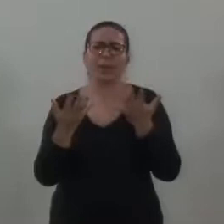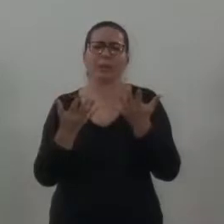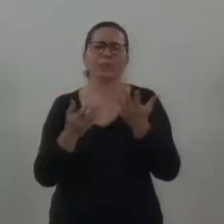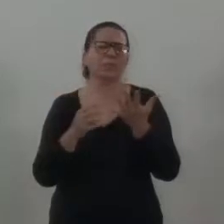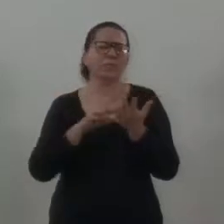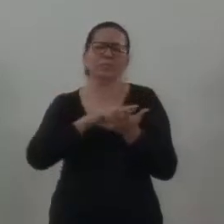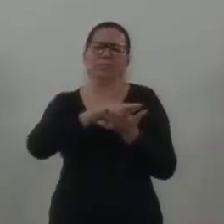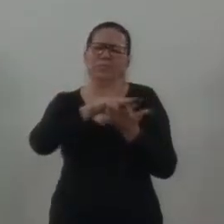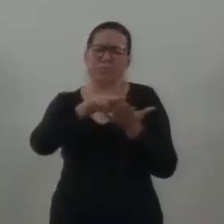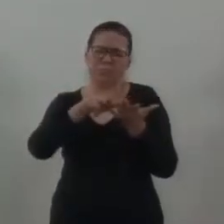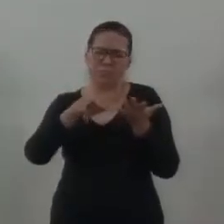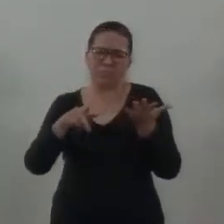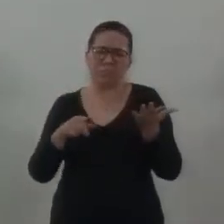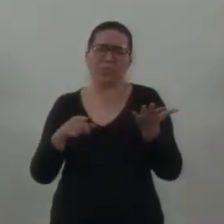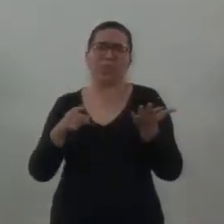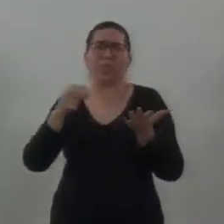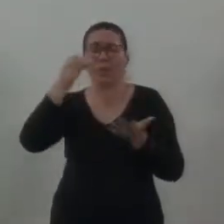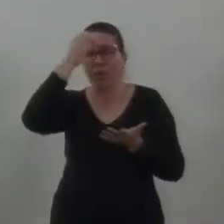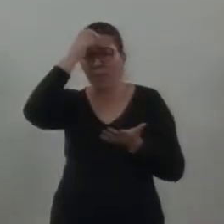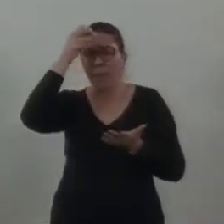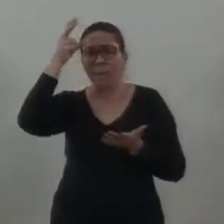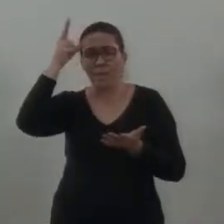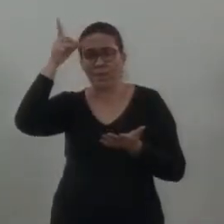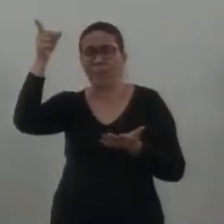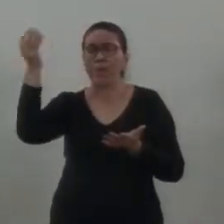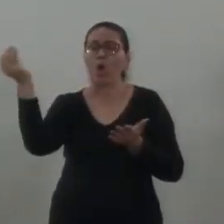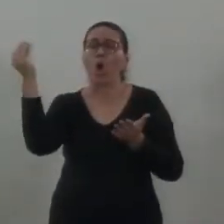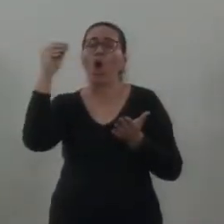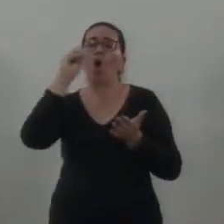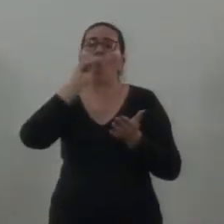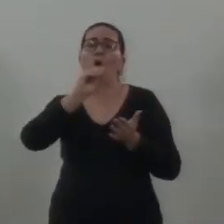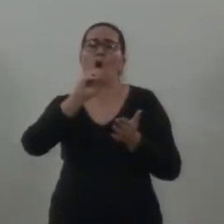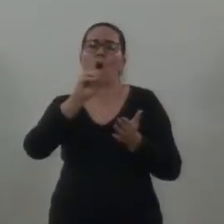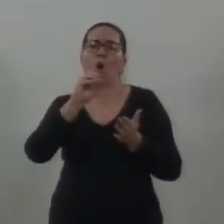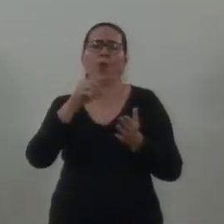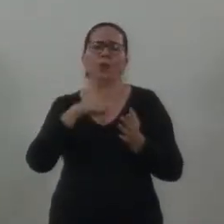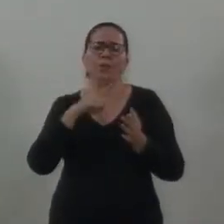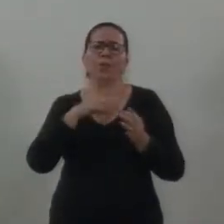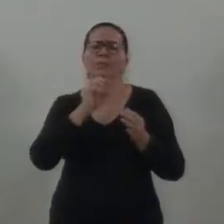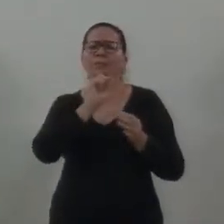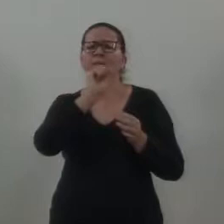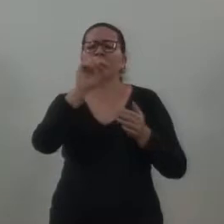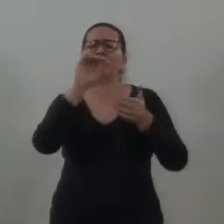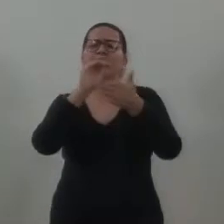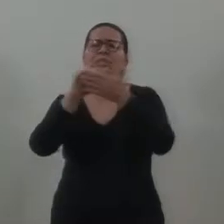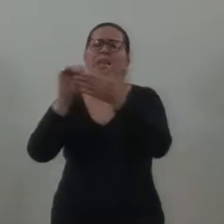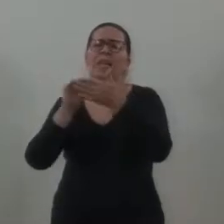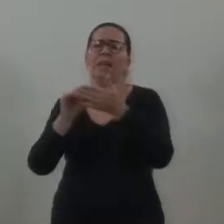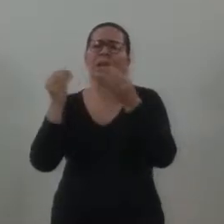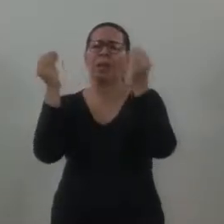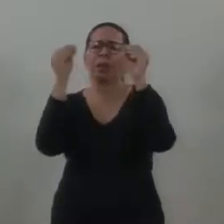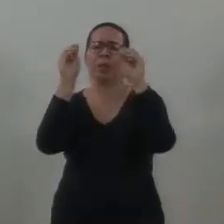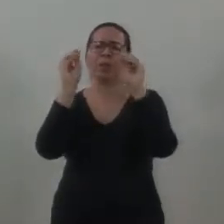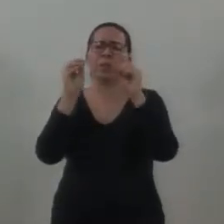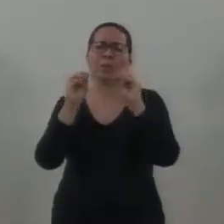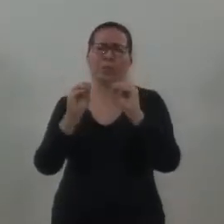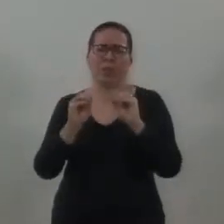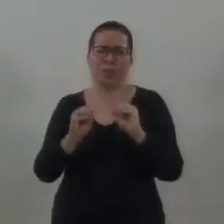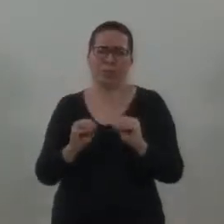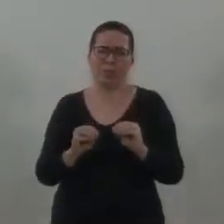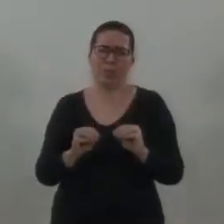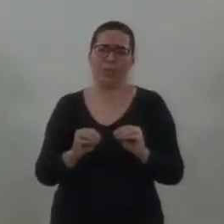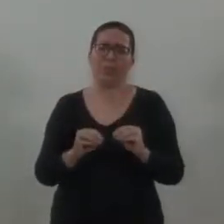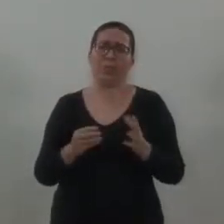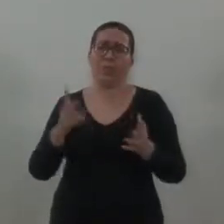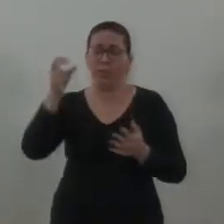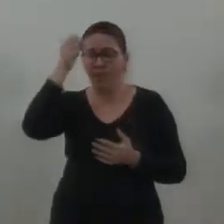vários outros itens. Tanto é que o governo, na sua prestação de contas, coloca aí várias secretarias municipais, né? E tanto é que o